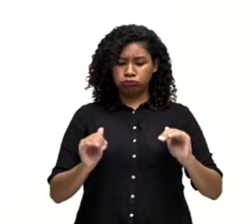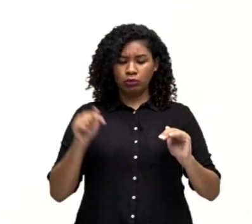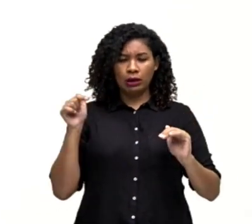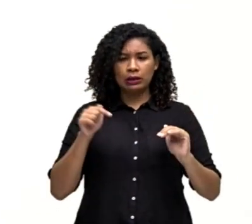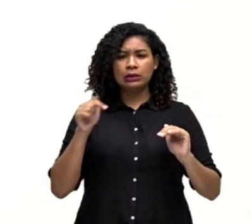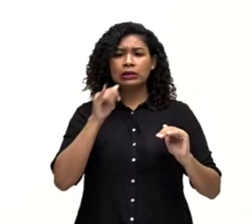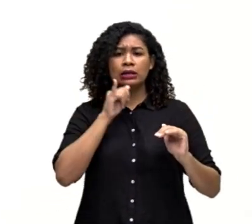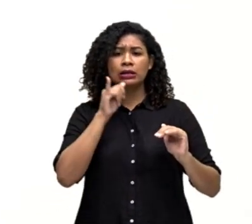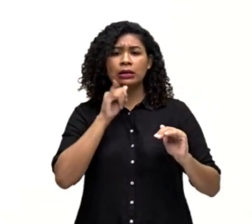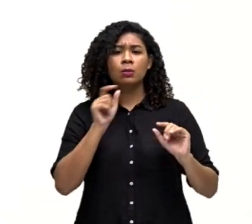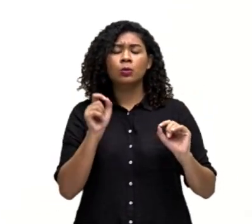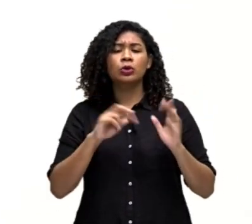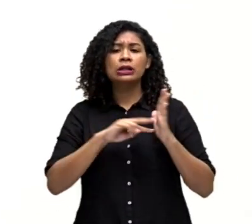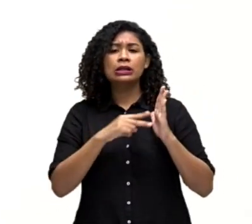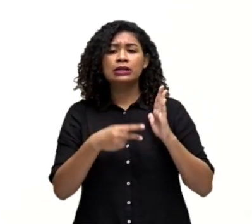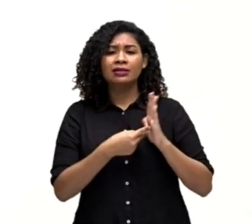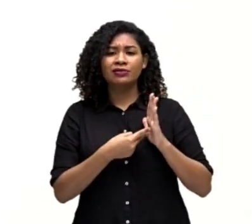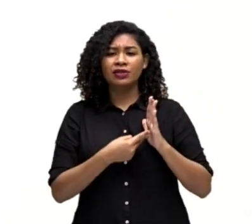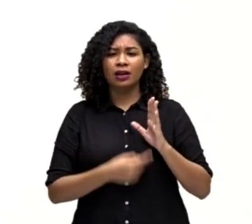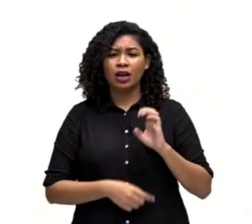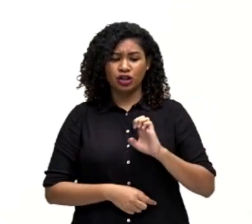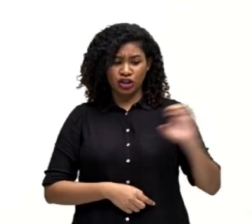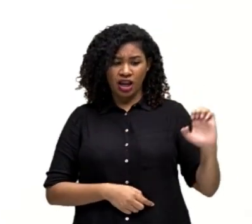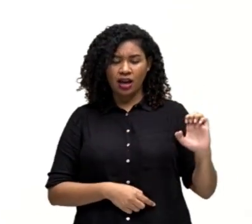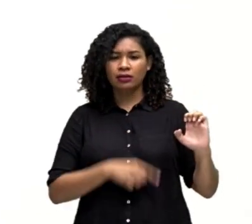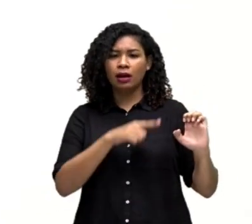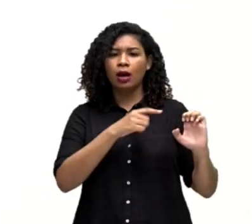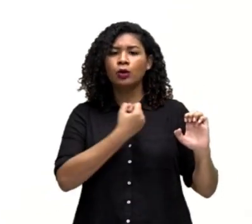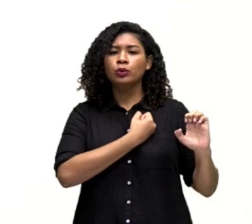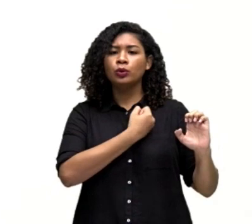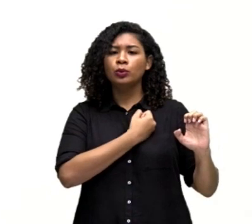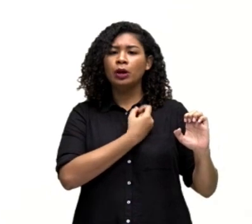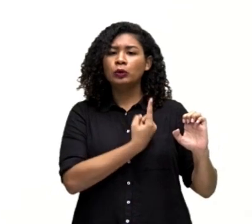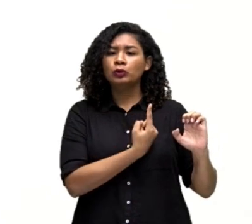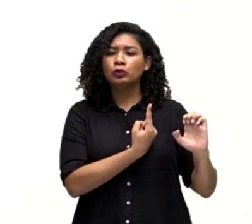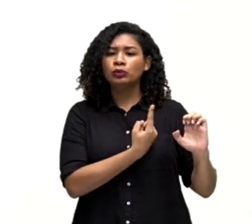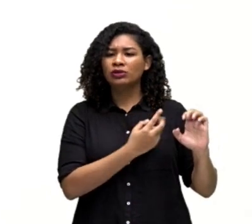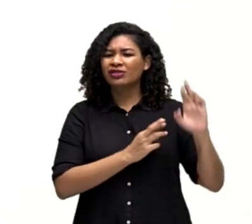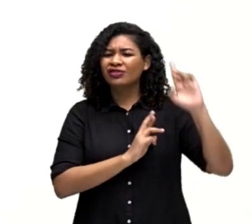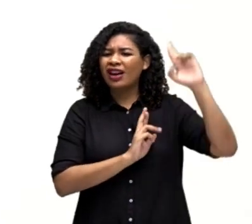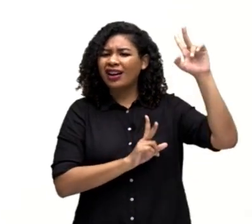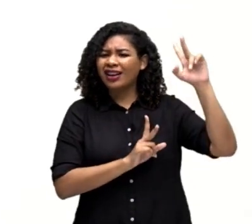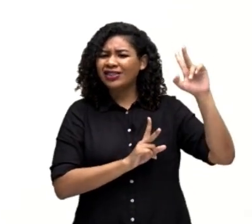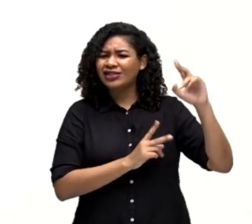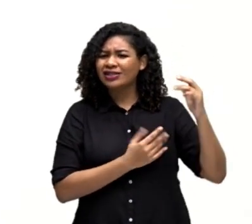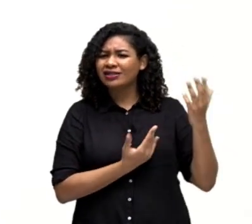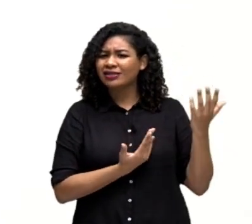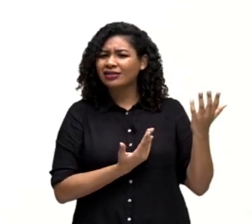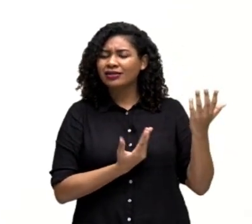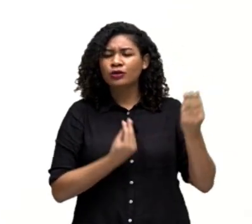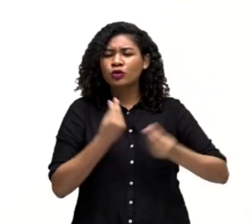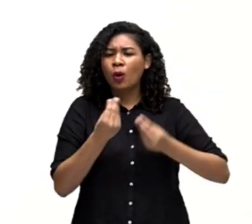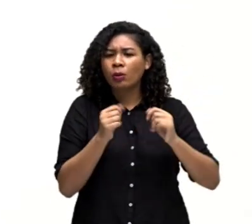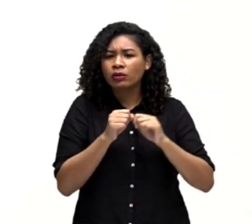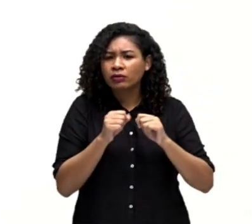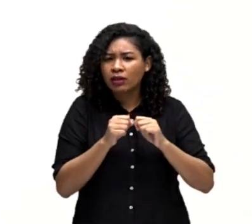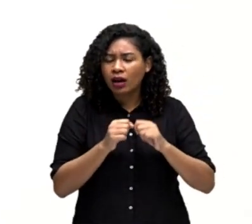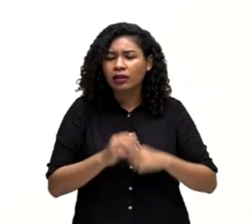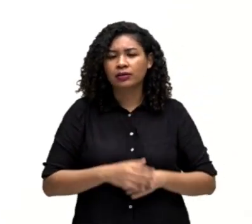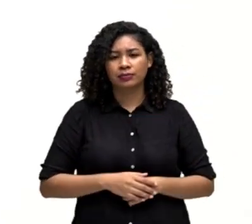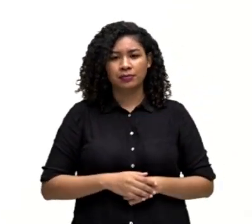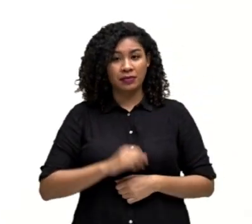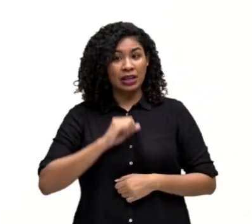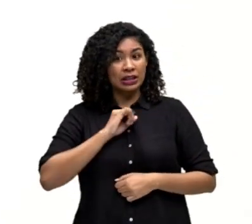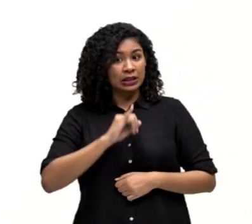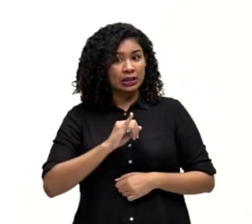reparem que a nossa parte inteira vale 1. O que acontece? Quando a parte inteira for diferente